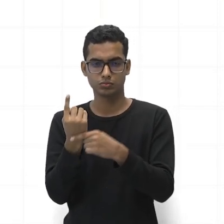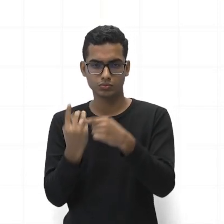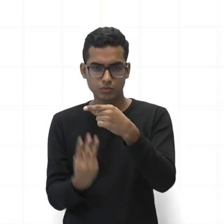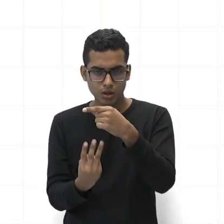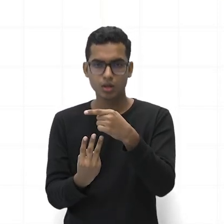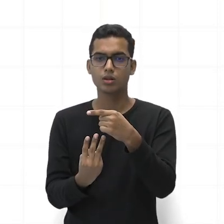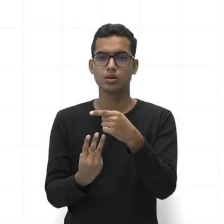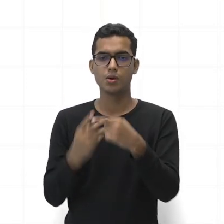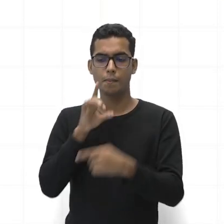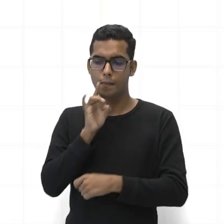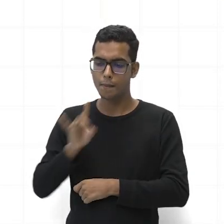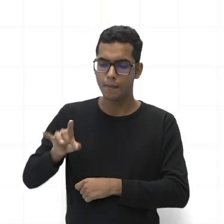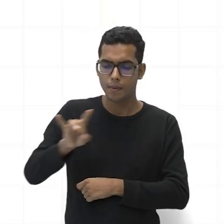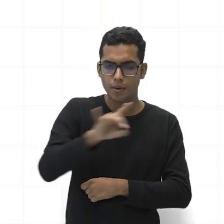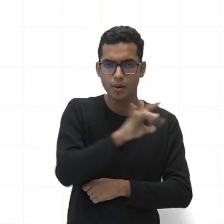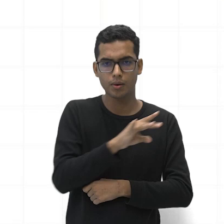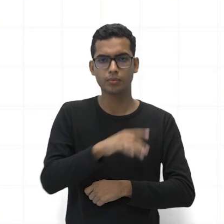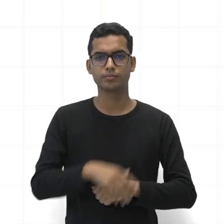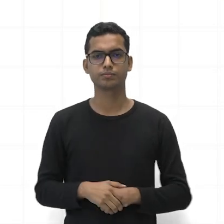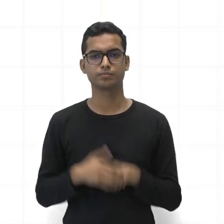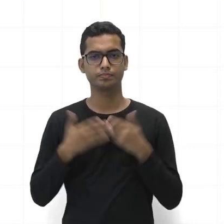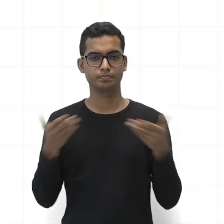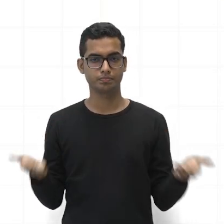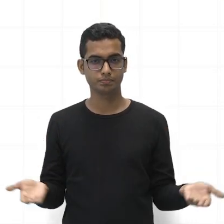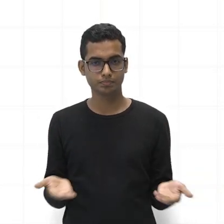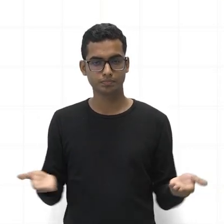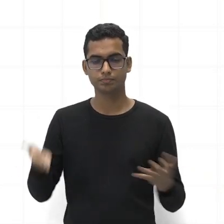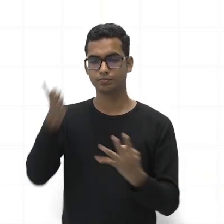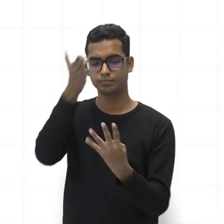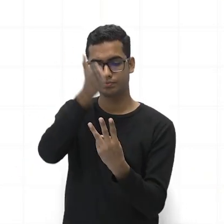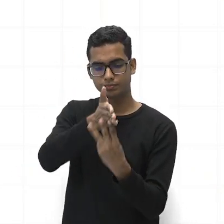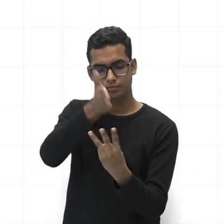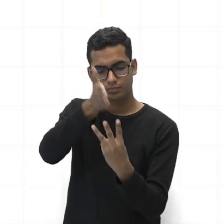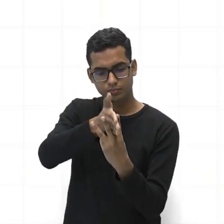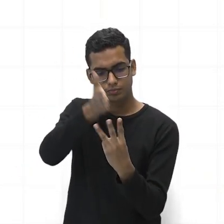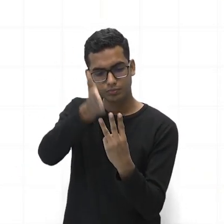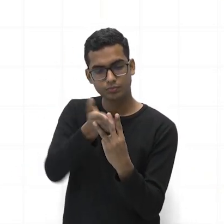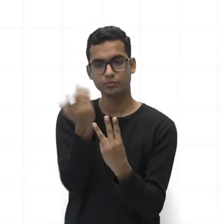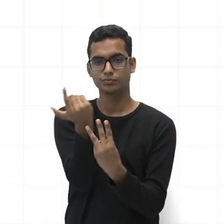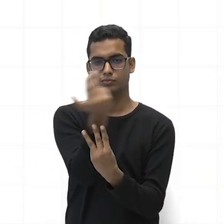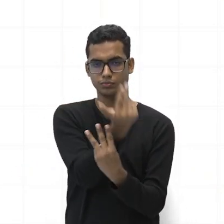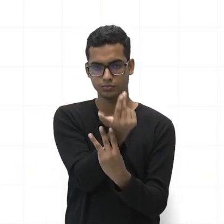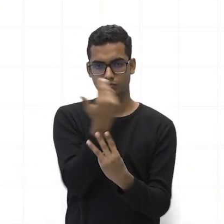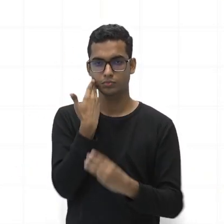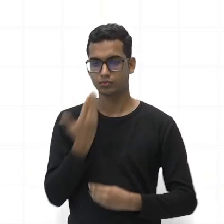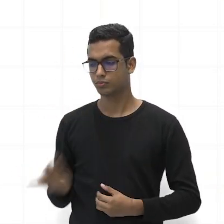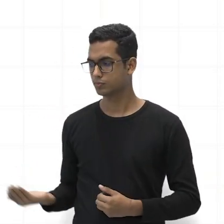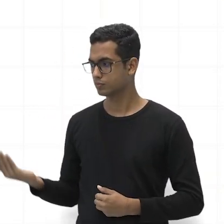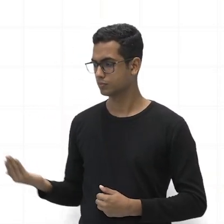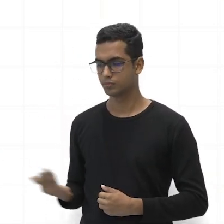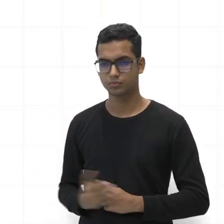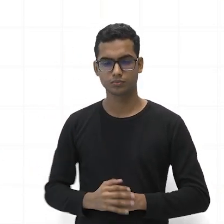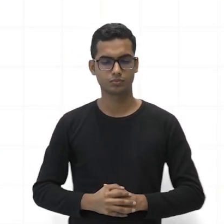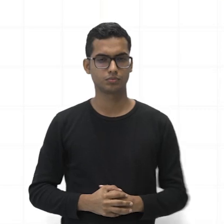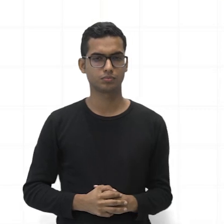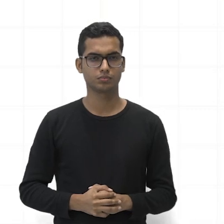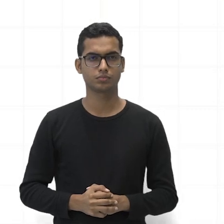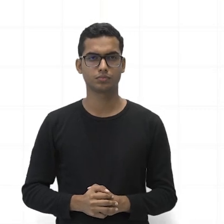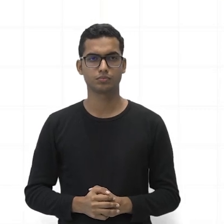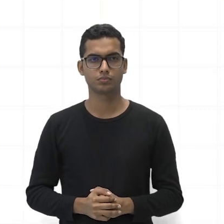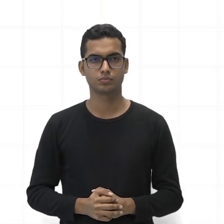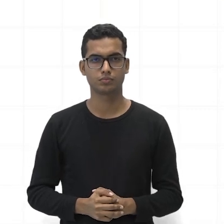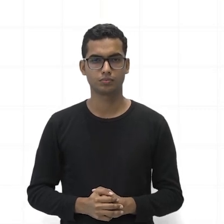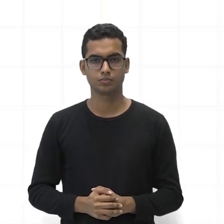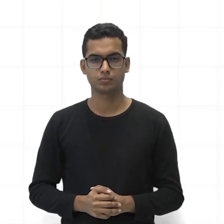legal? Tanto no universo das frações, quanto no universo dos números naturais. Falando de dividir, nós